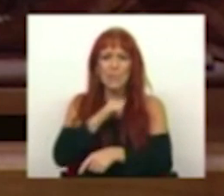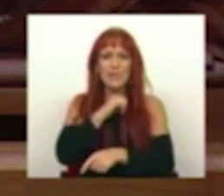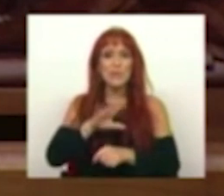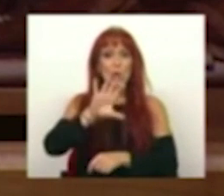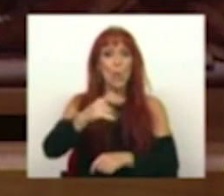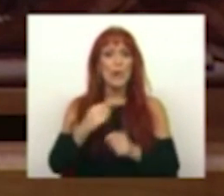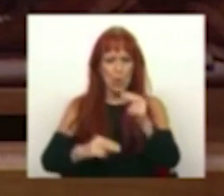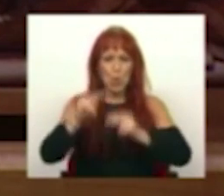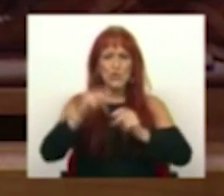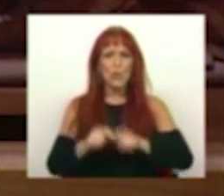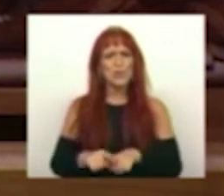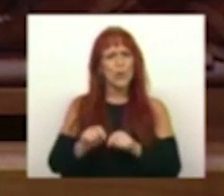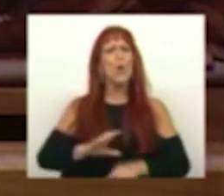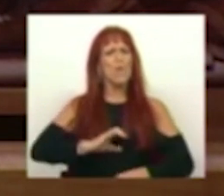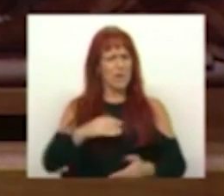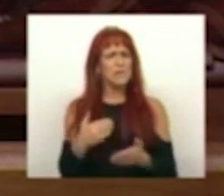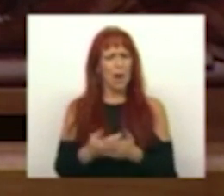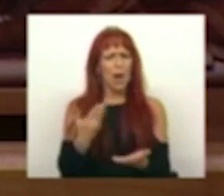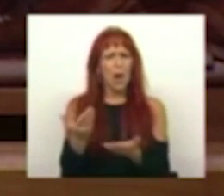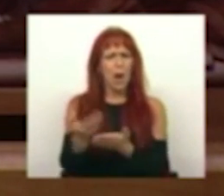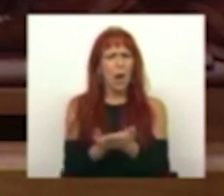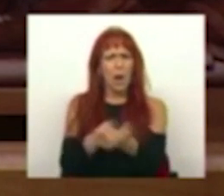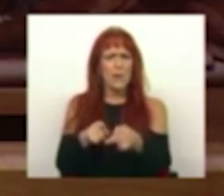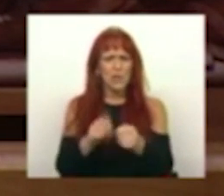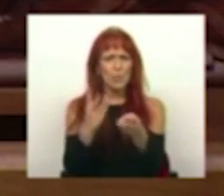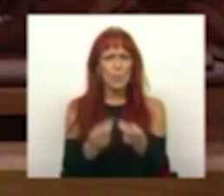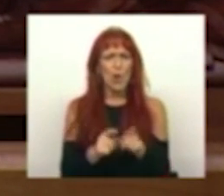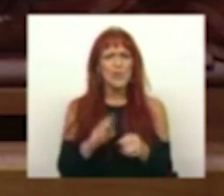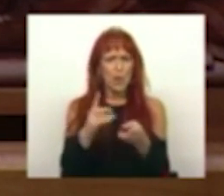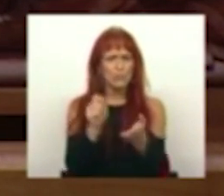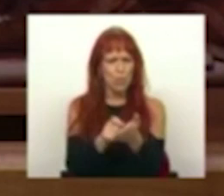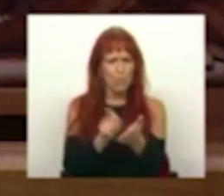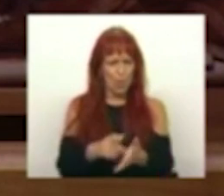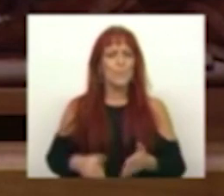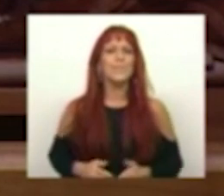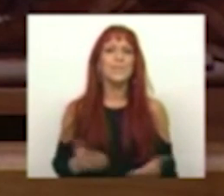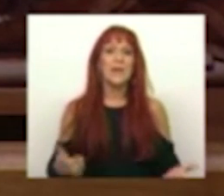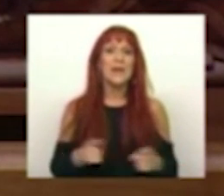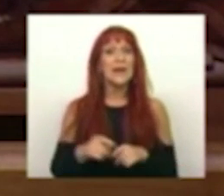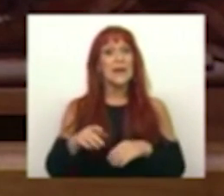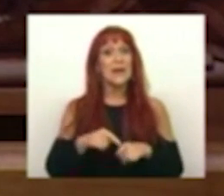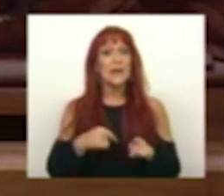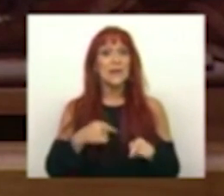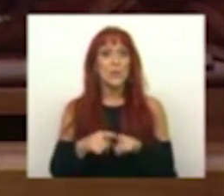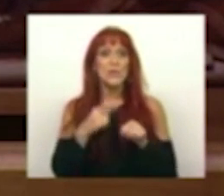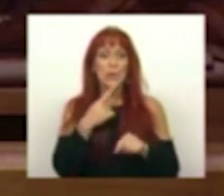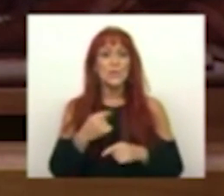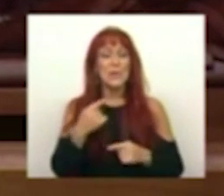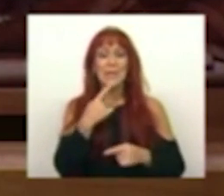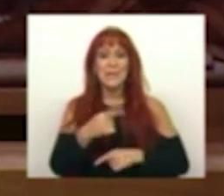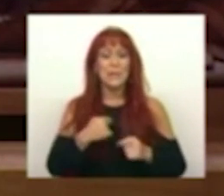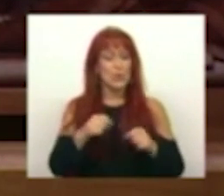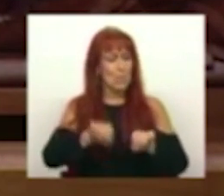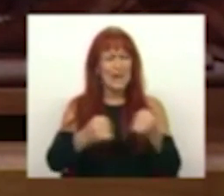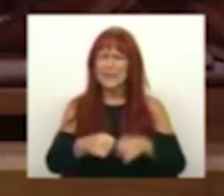permitiu ao país construir o capital de confiança refletida nesta proposta orçamental. Quiseram visivelmente que os partidos,